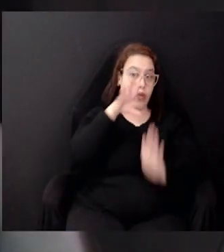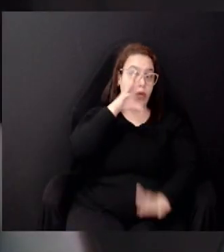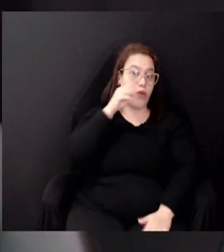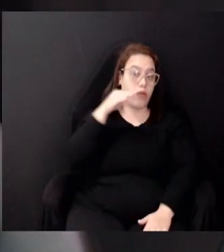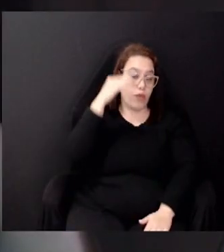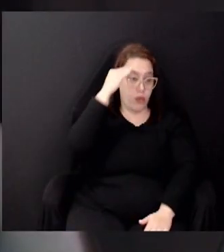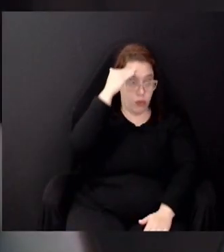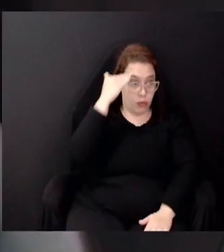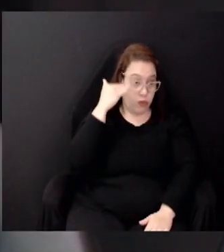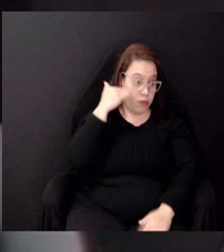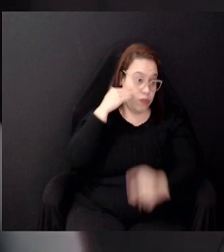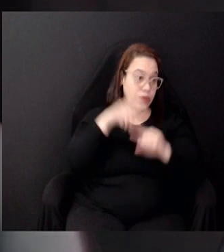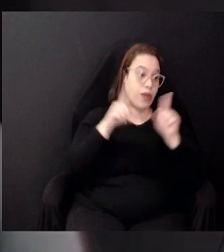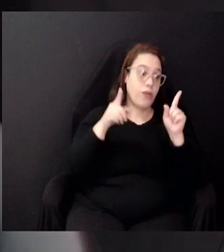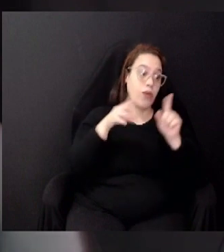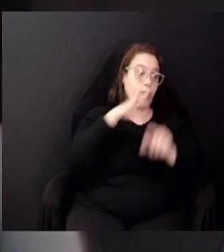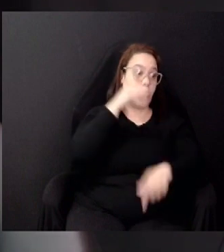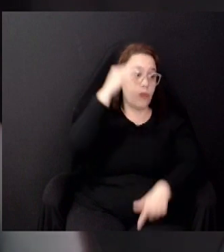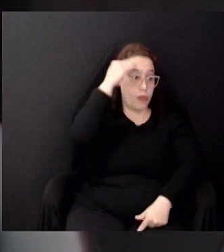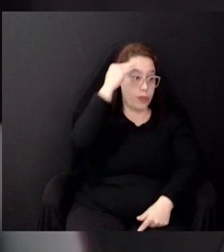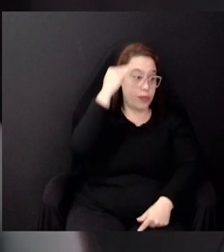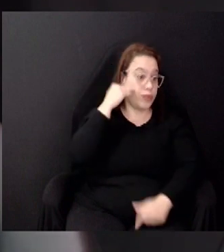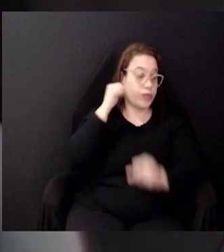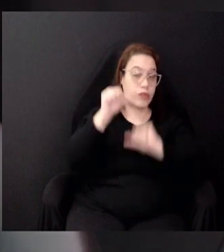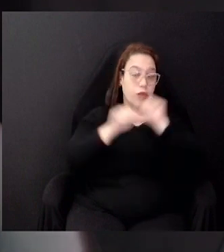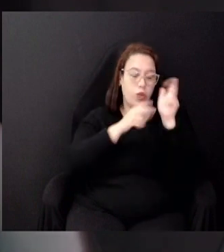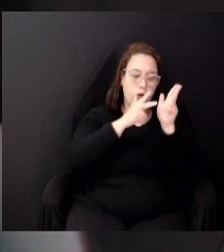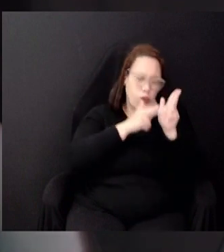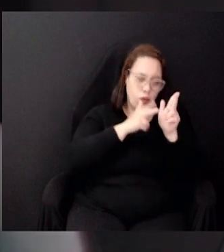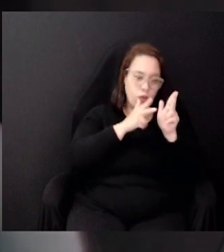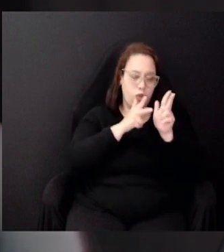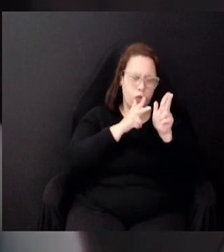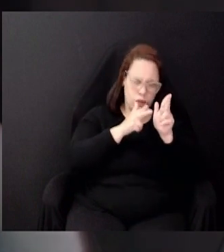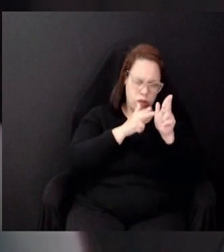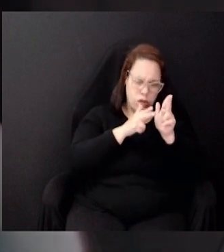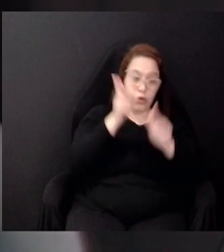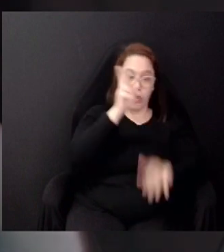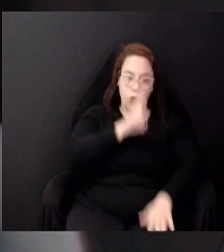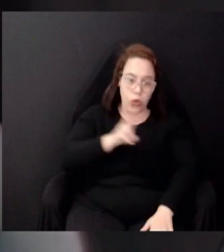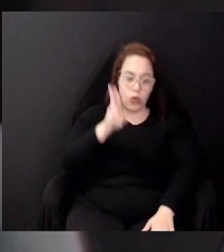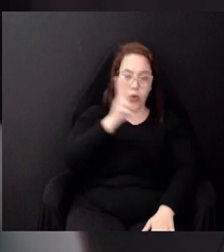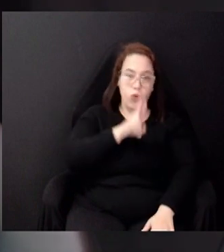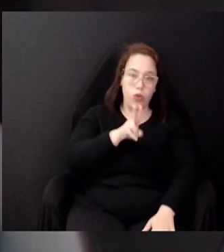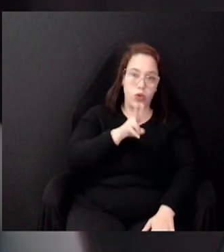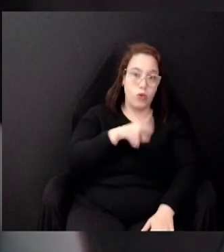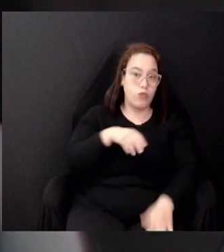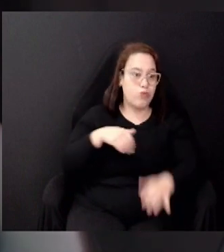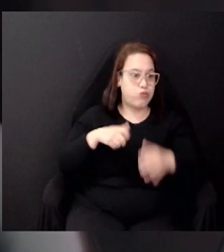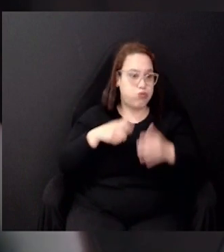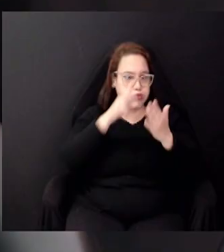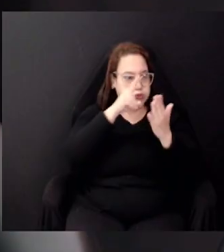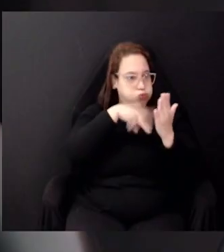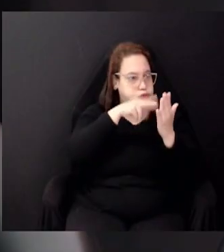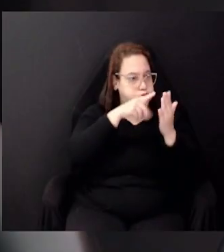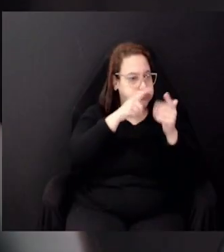esse adolescente troca o sono pelo uso excessivo de telas, eu já diria que já